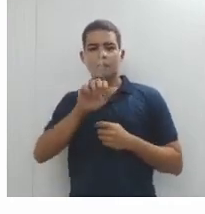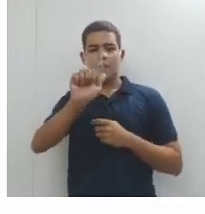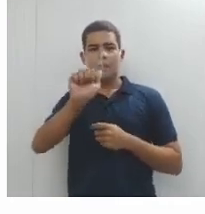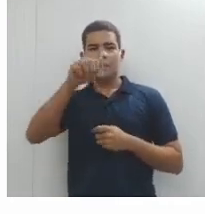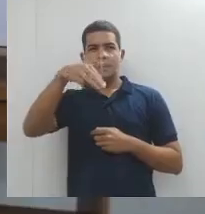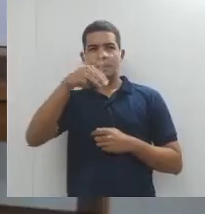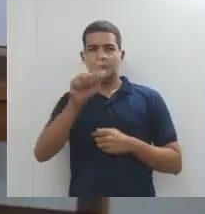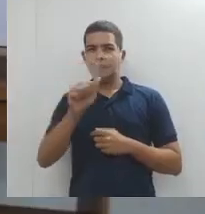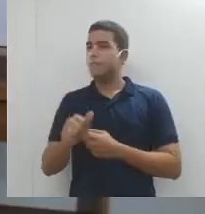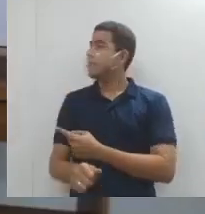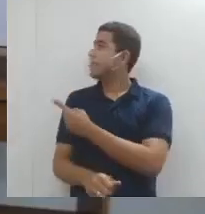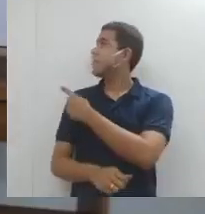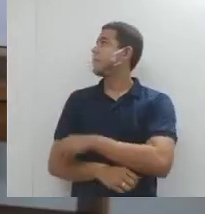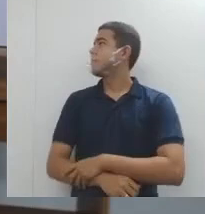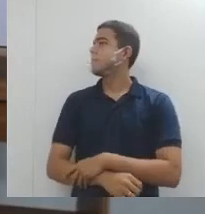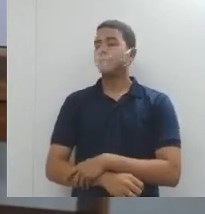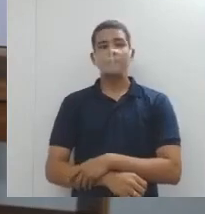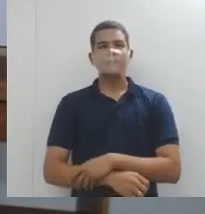comigo, pro quadro. Vem.